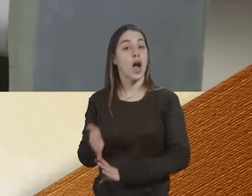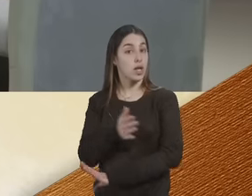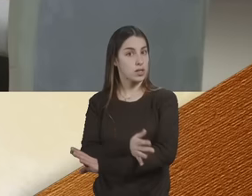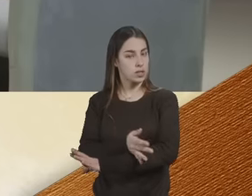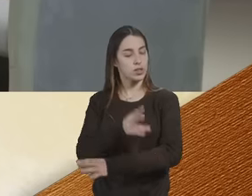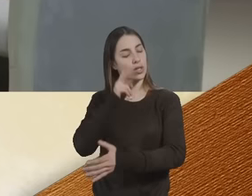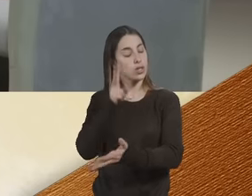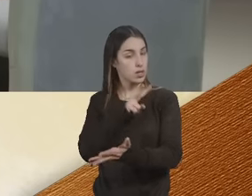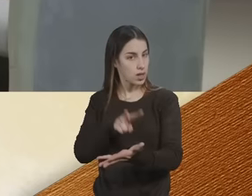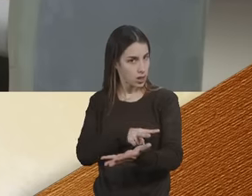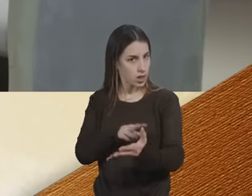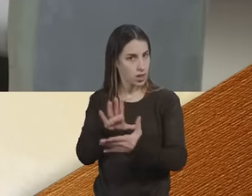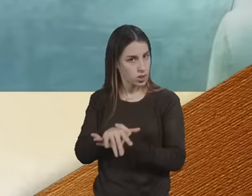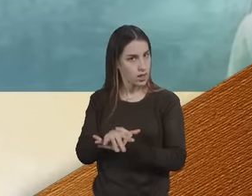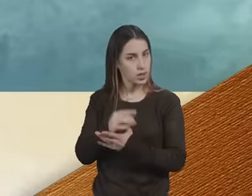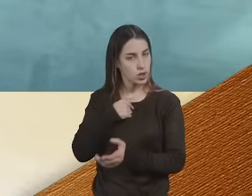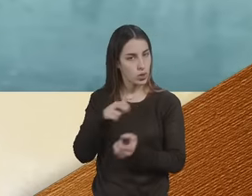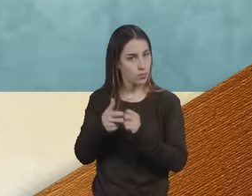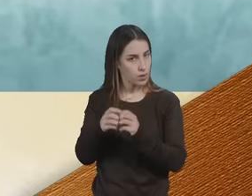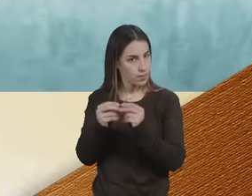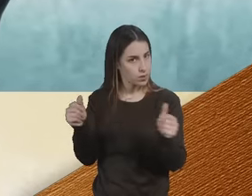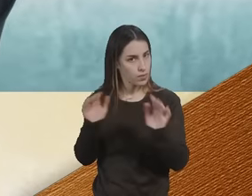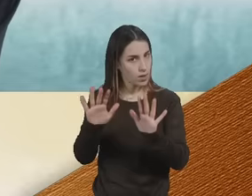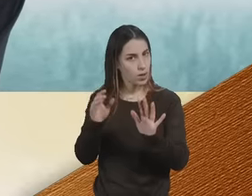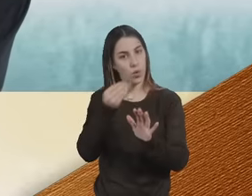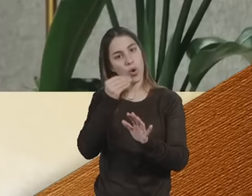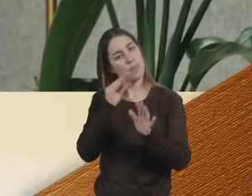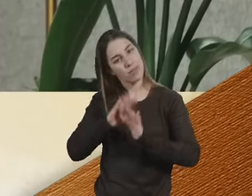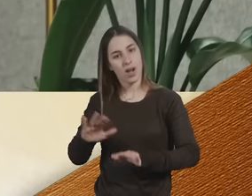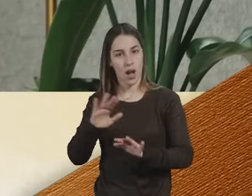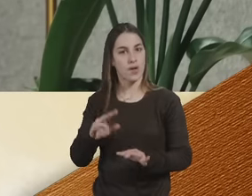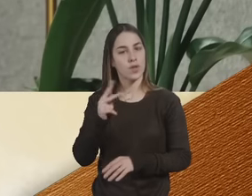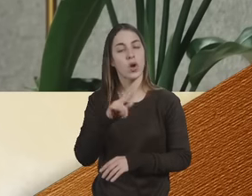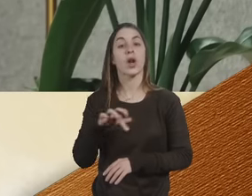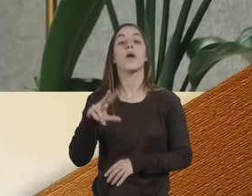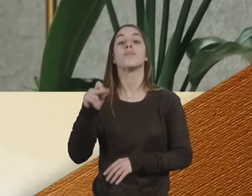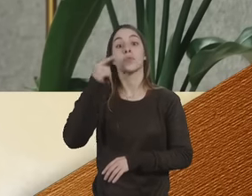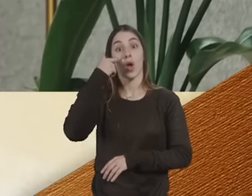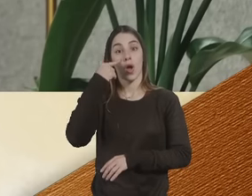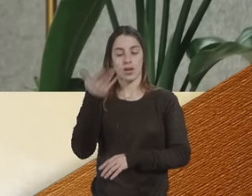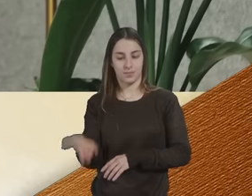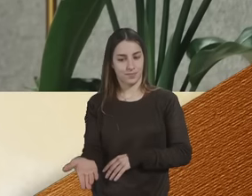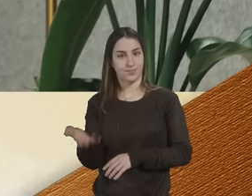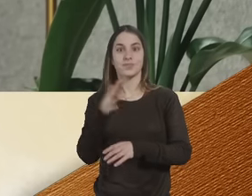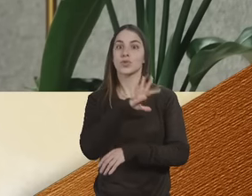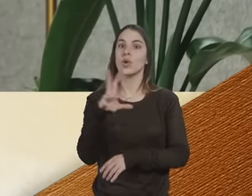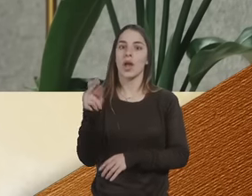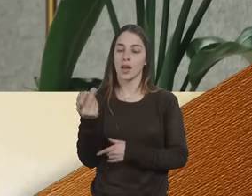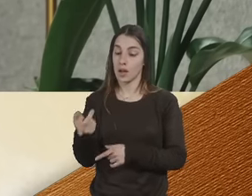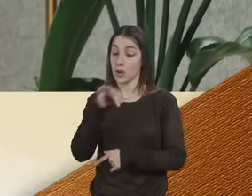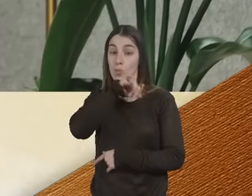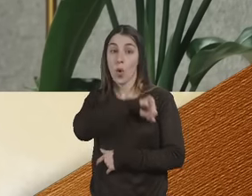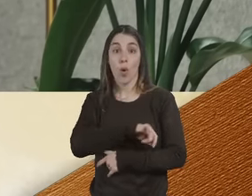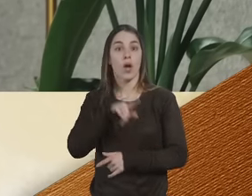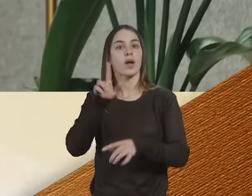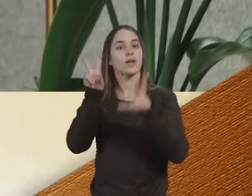cartas, eu vou-lhe já dar uma solução. Coma mais devagar, Vitória. Olha, Nem de propósito, Joana. É por acaso o tema do